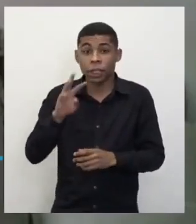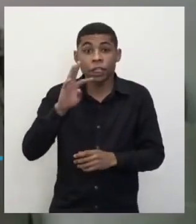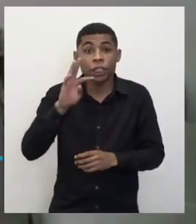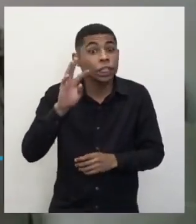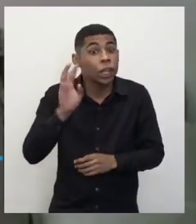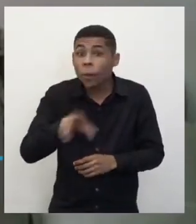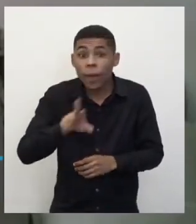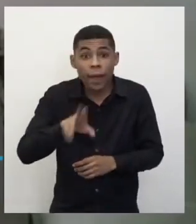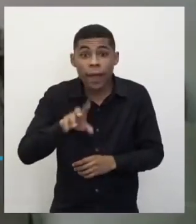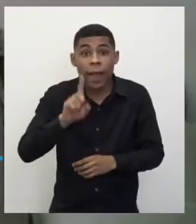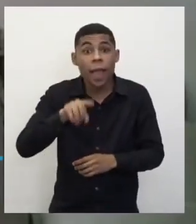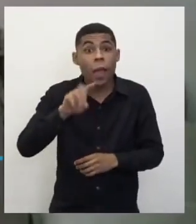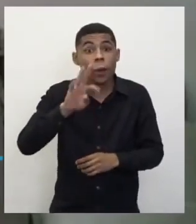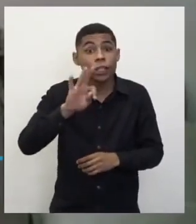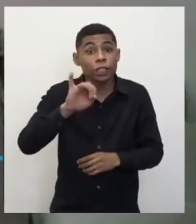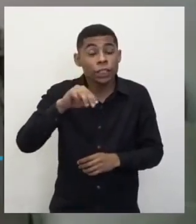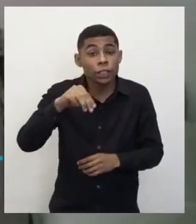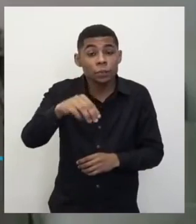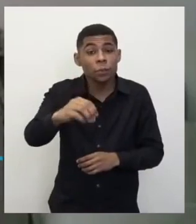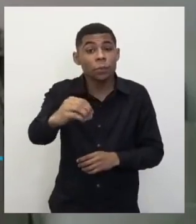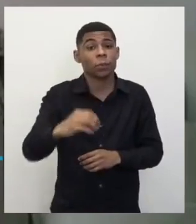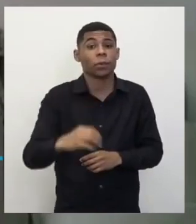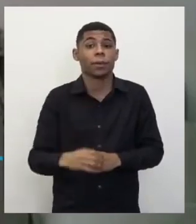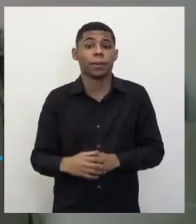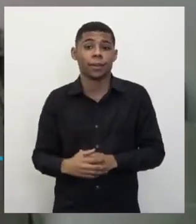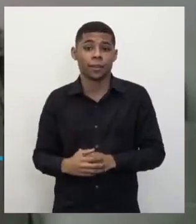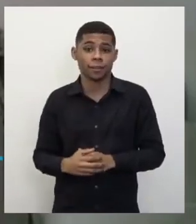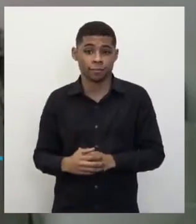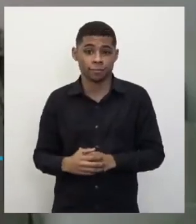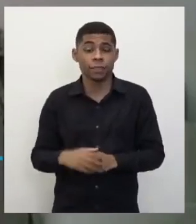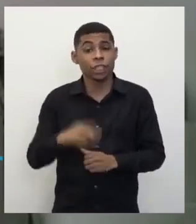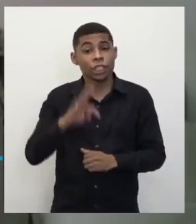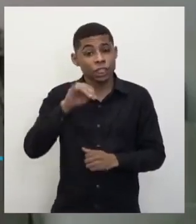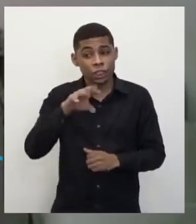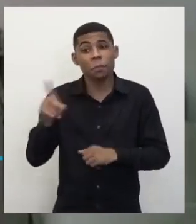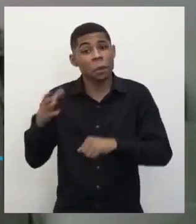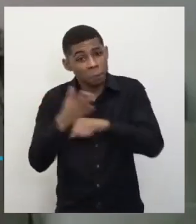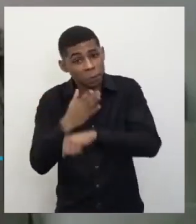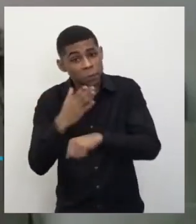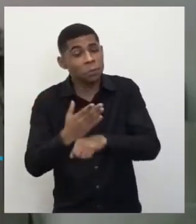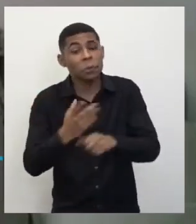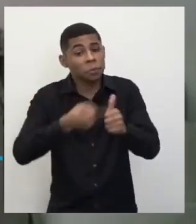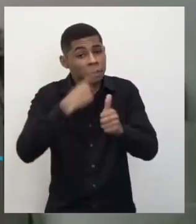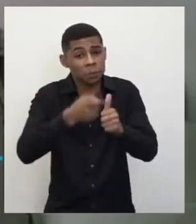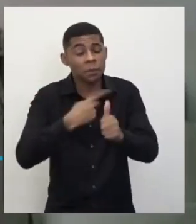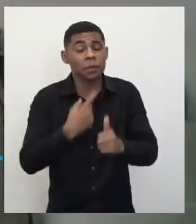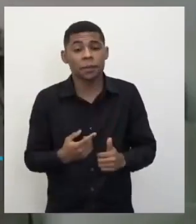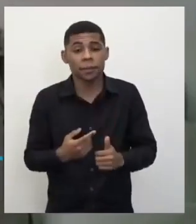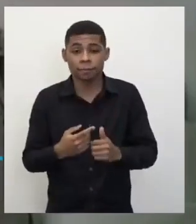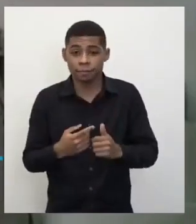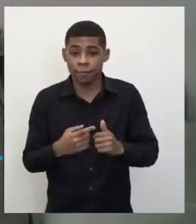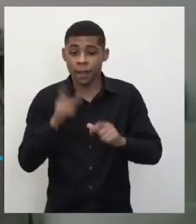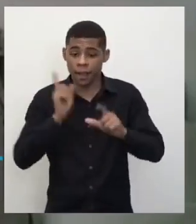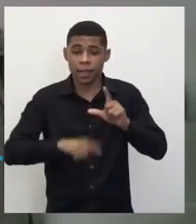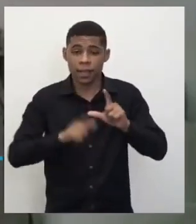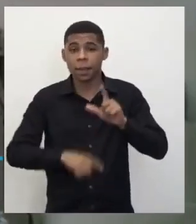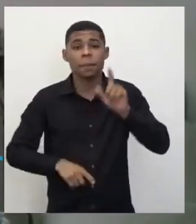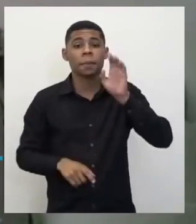participou da primeira produção do jogo do Raul aí, certo? É a letra